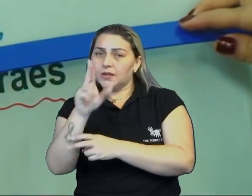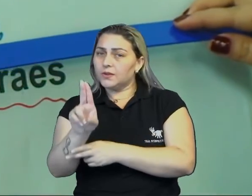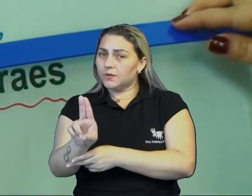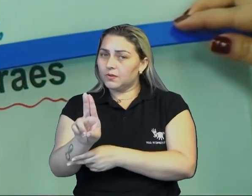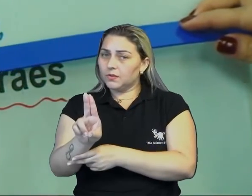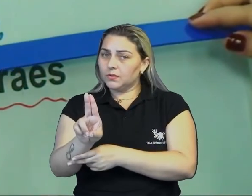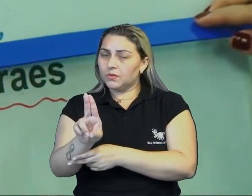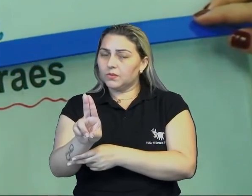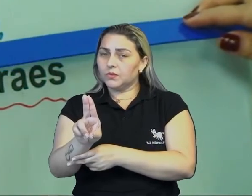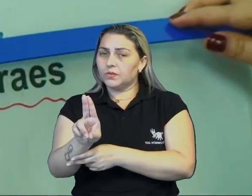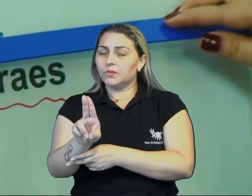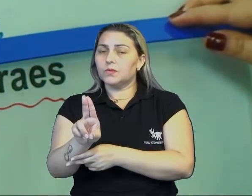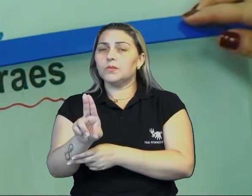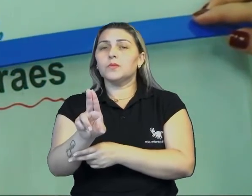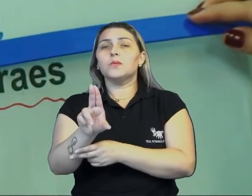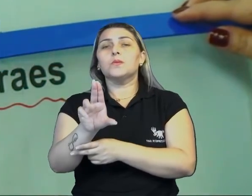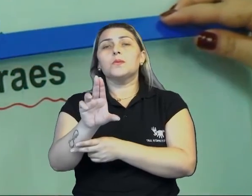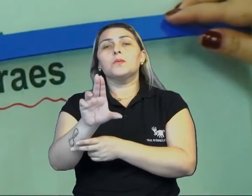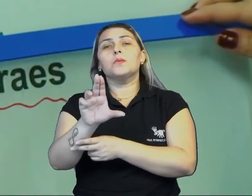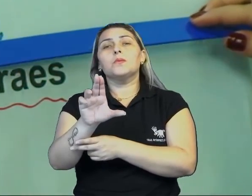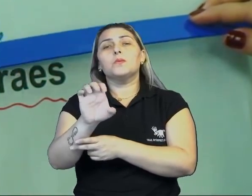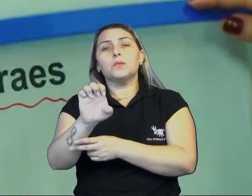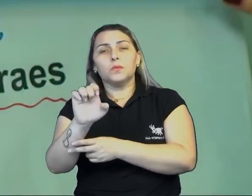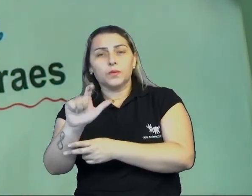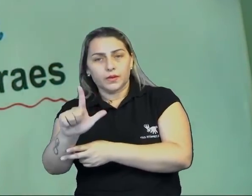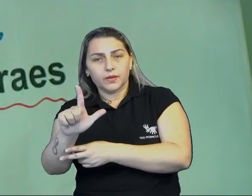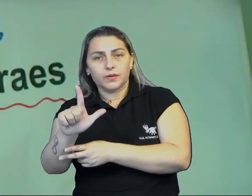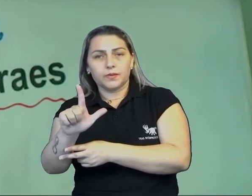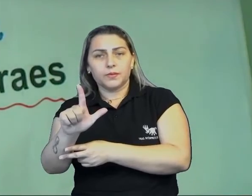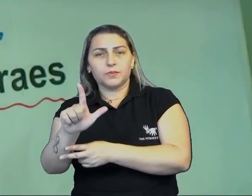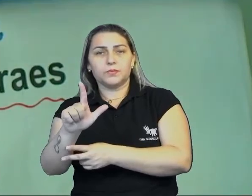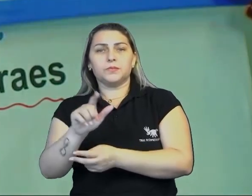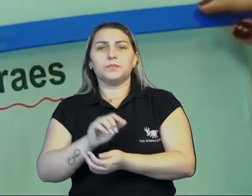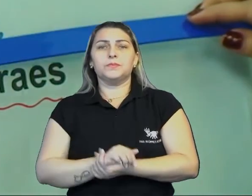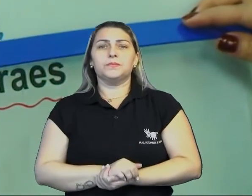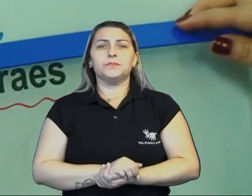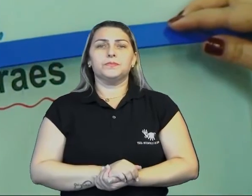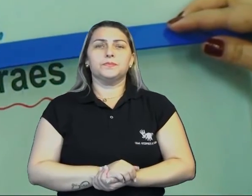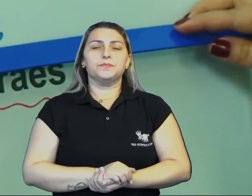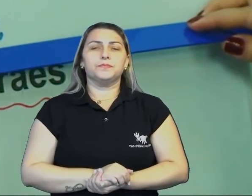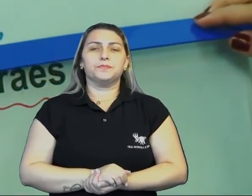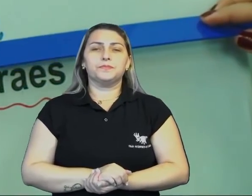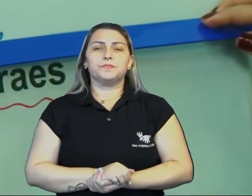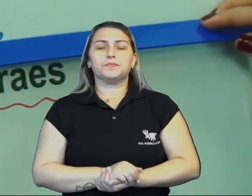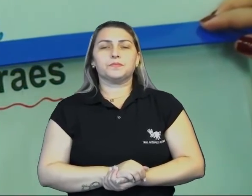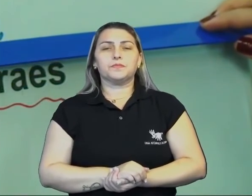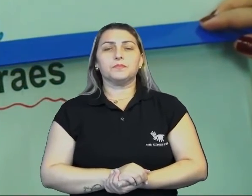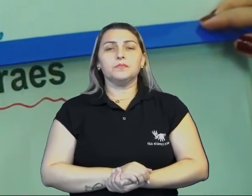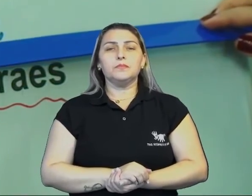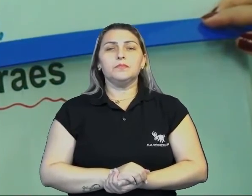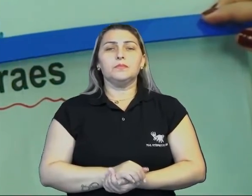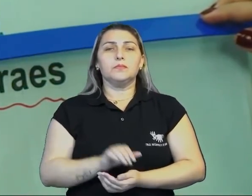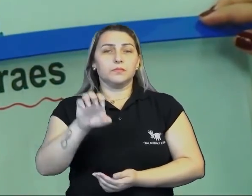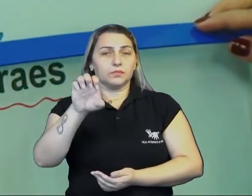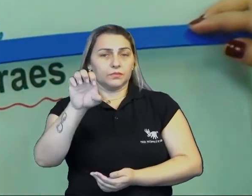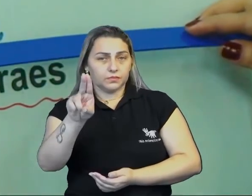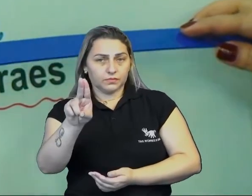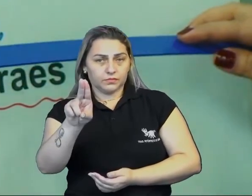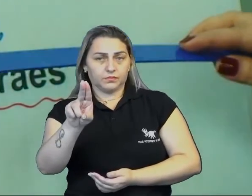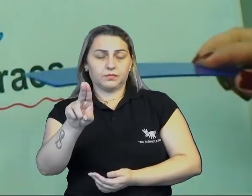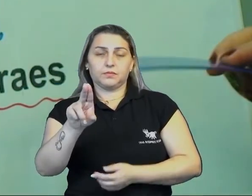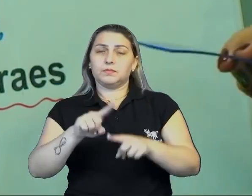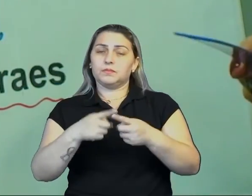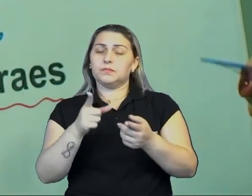E aqui, o El, olha só, né? Quartel, El e céu. O El também, mas